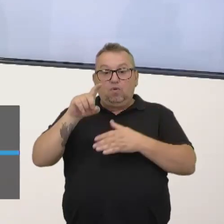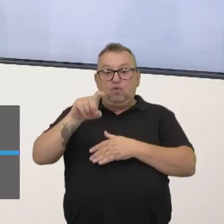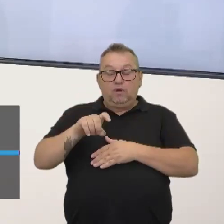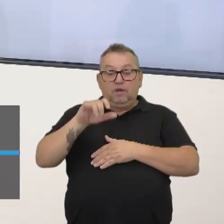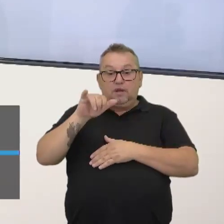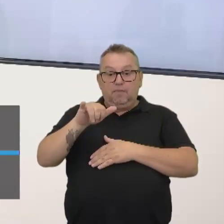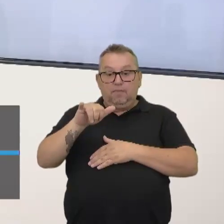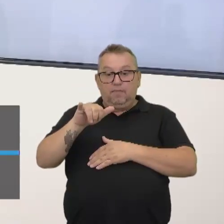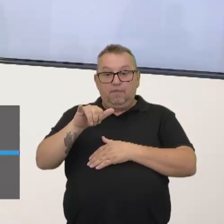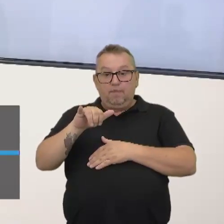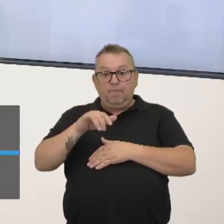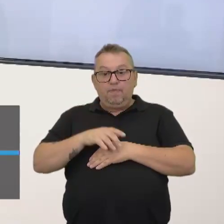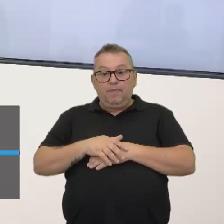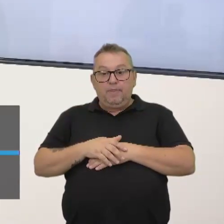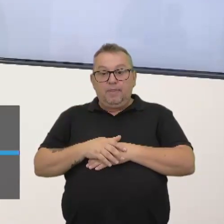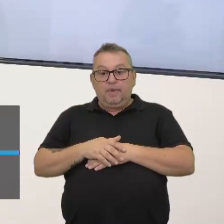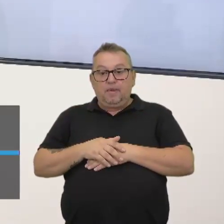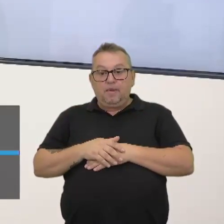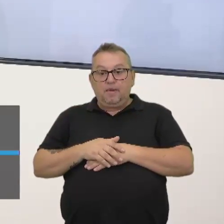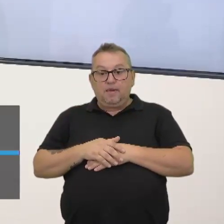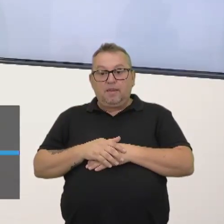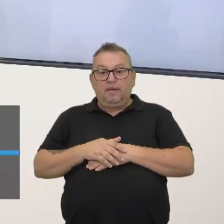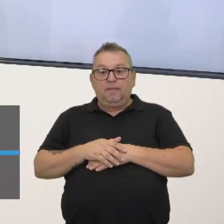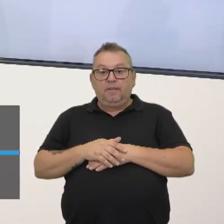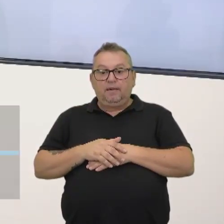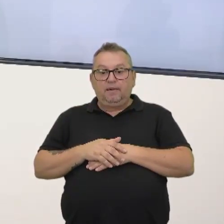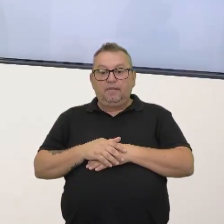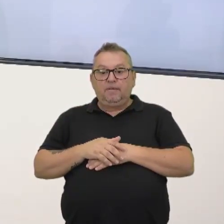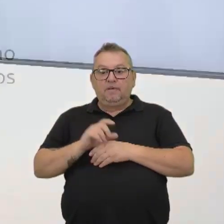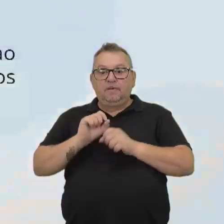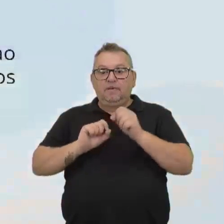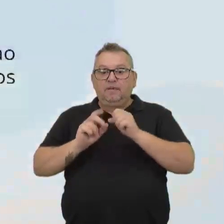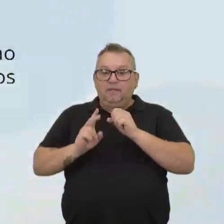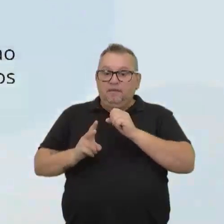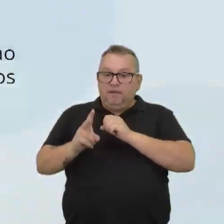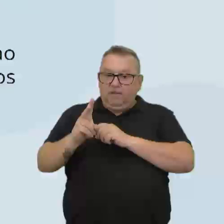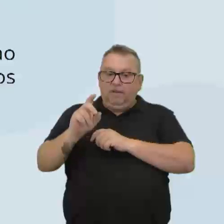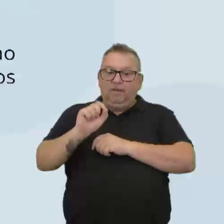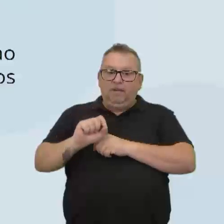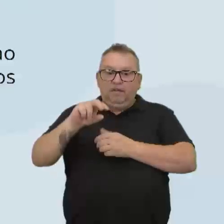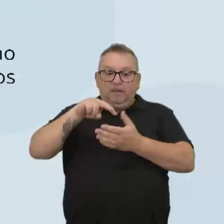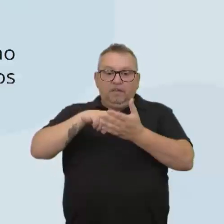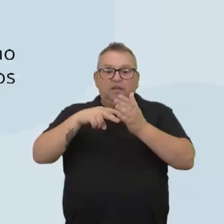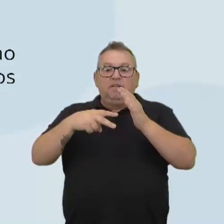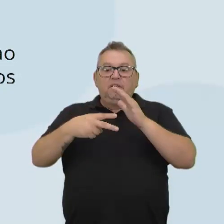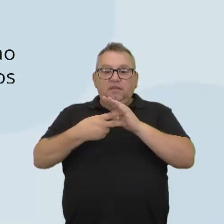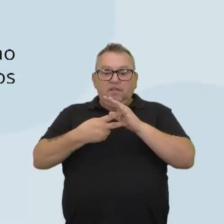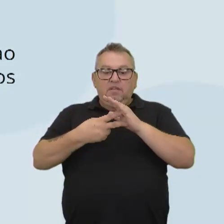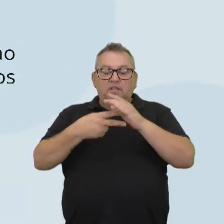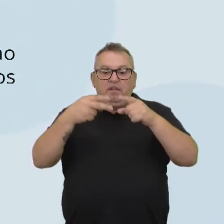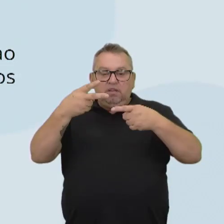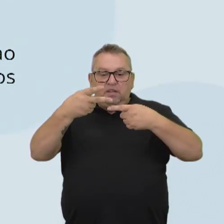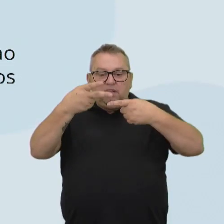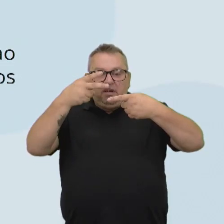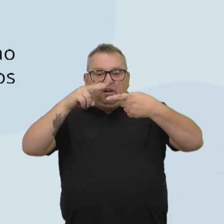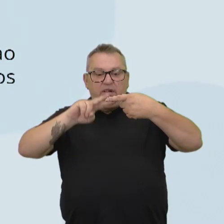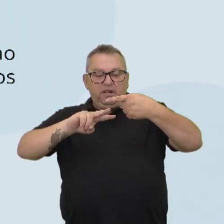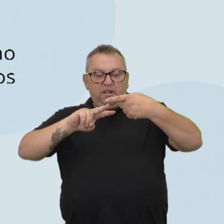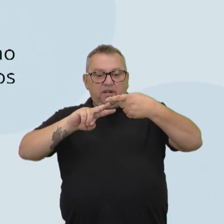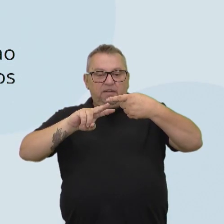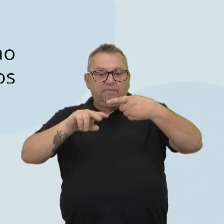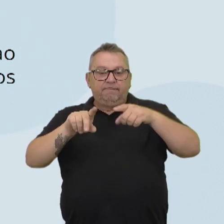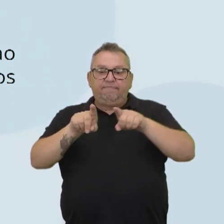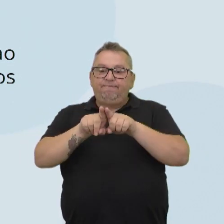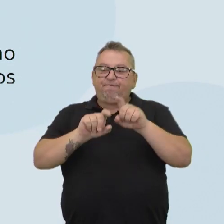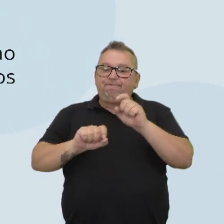dela, você multiplicar uma pela outra, for sempre constante, então elas serão inversamente proporcionais.